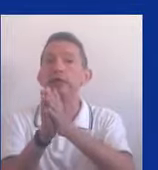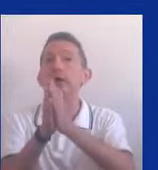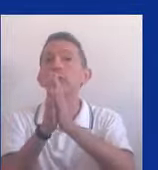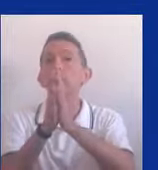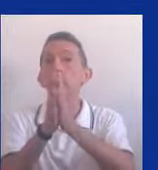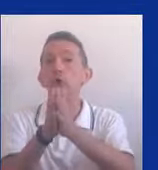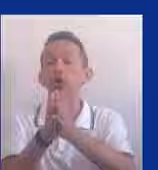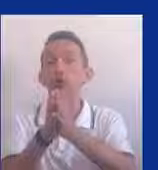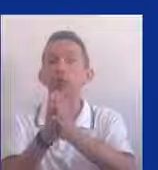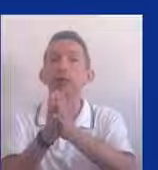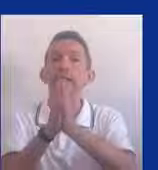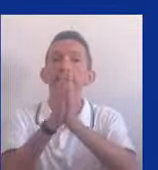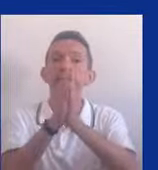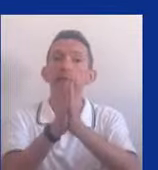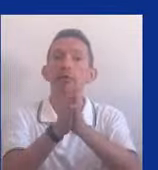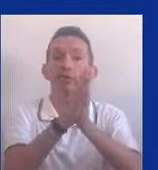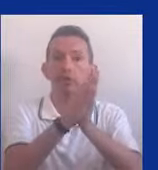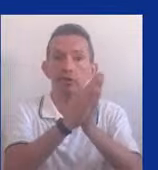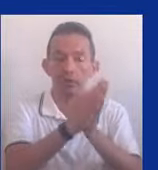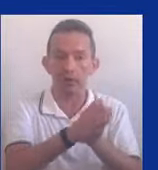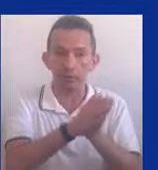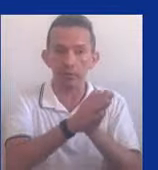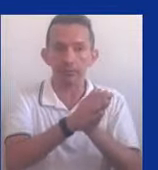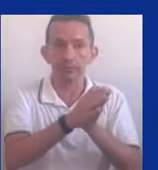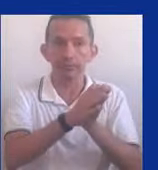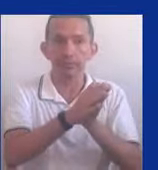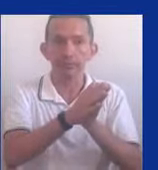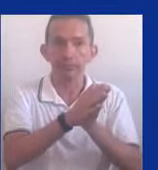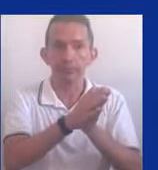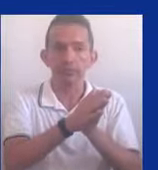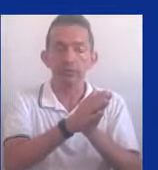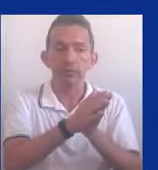que eu não encontro em célula vegetal,